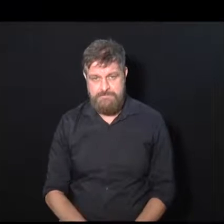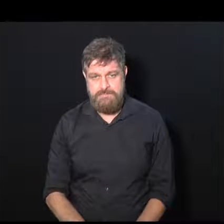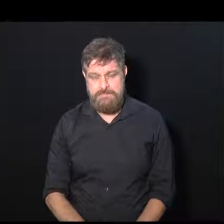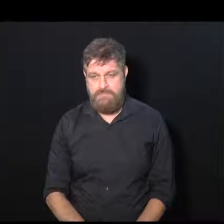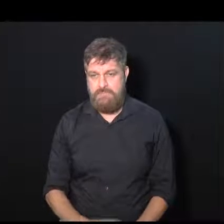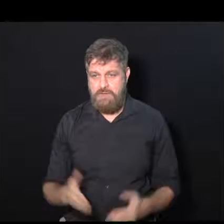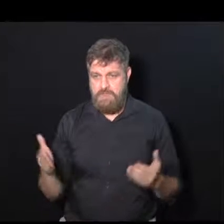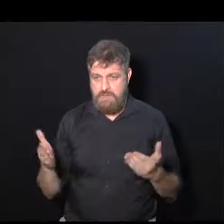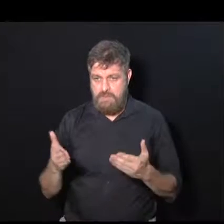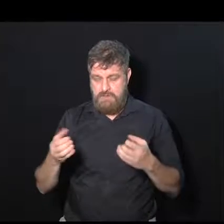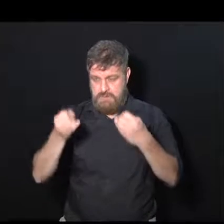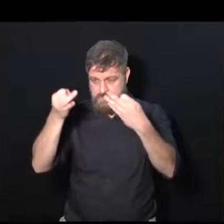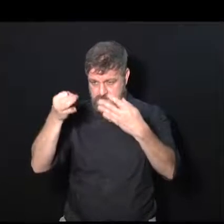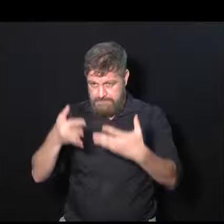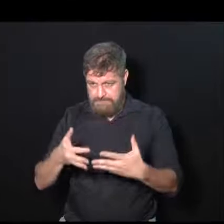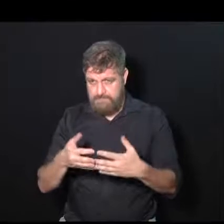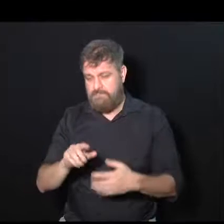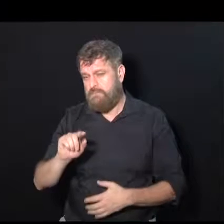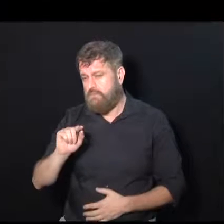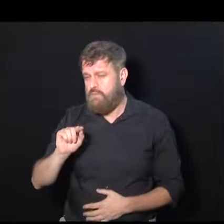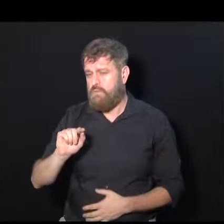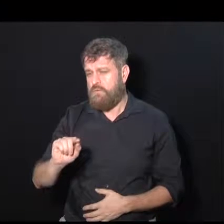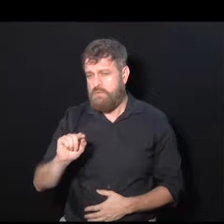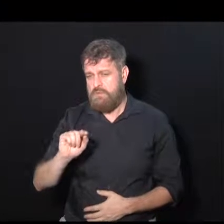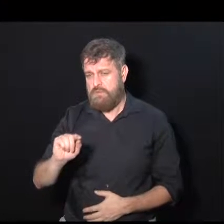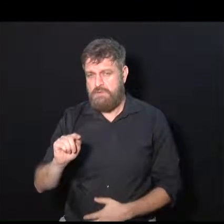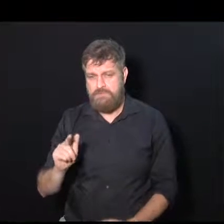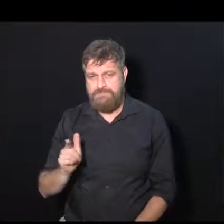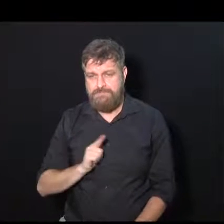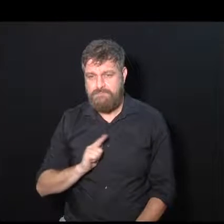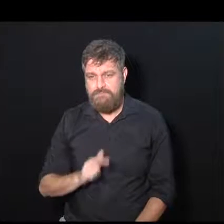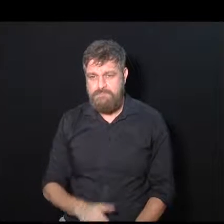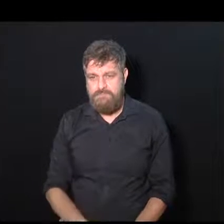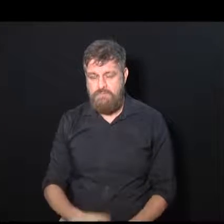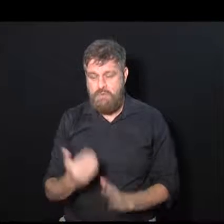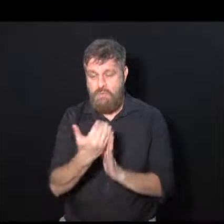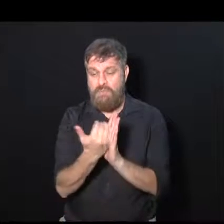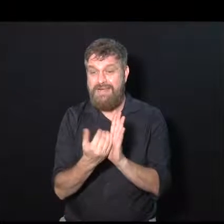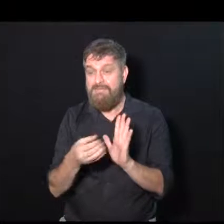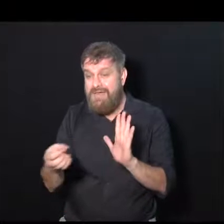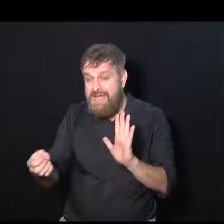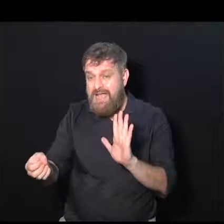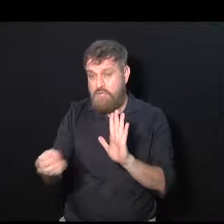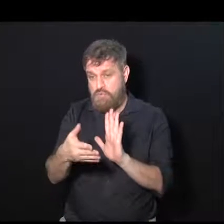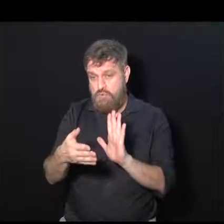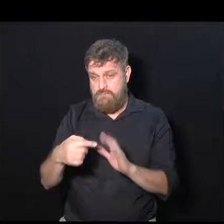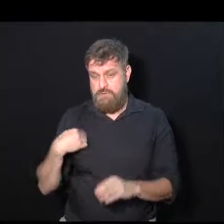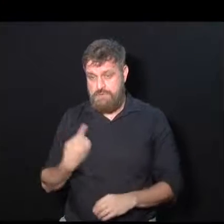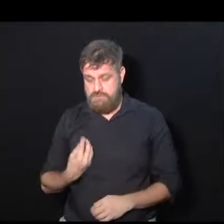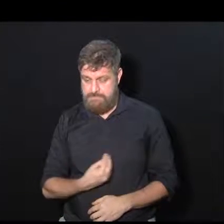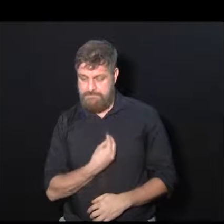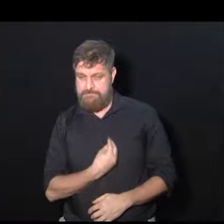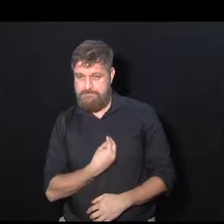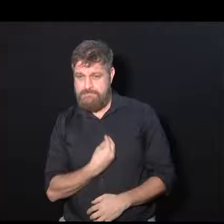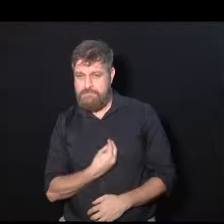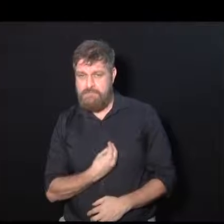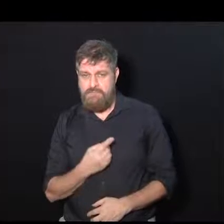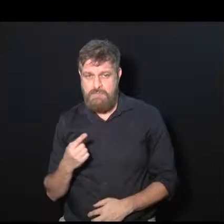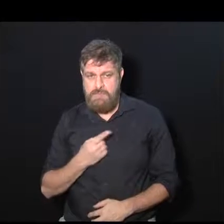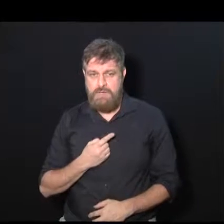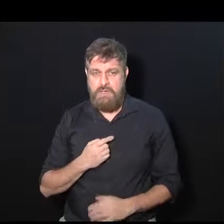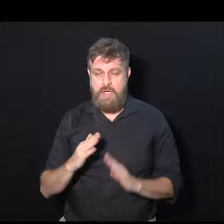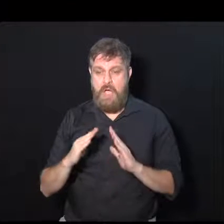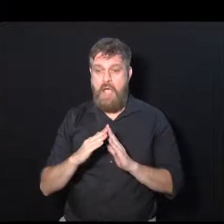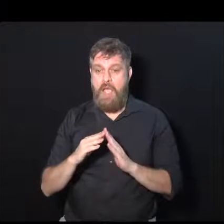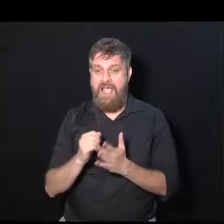E agora, o que eu vou explicar, o novo programa que a gente está participando, que é o programa da